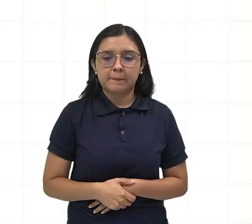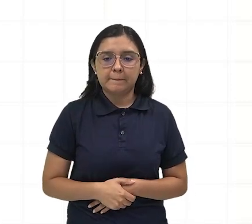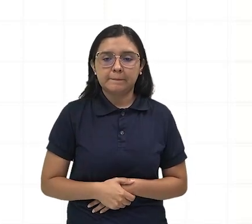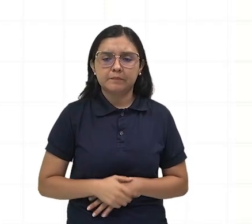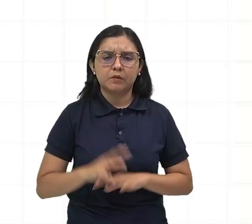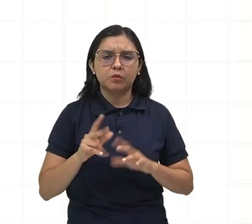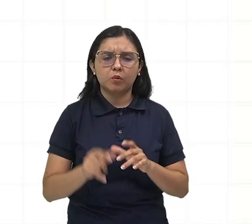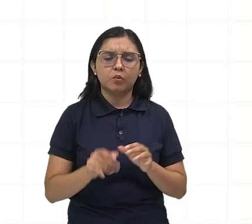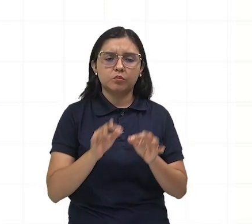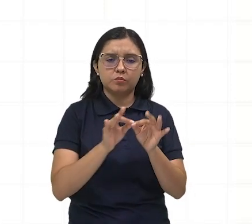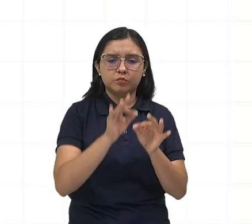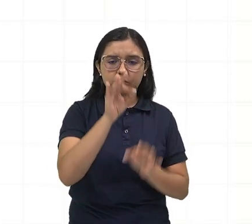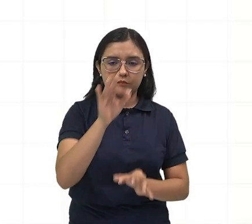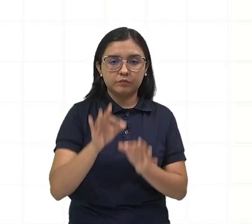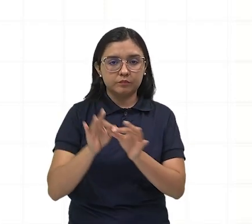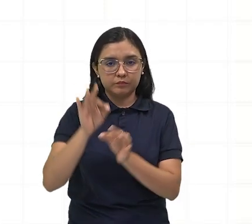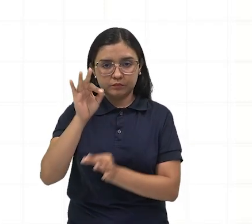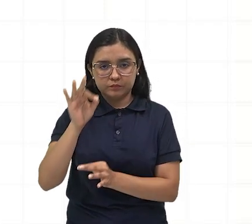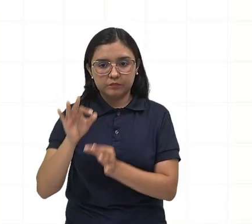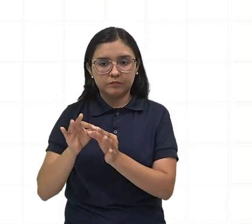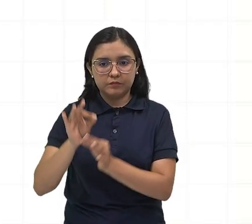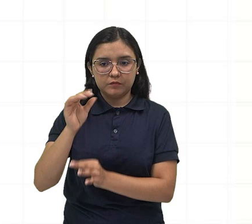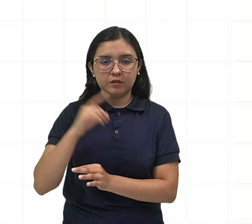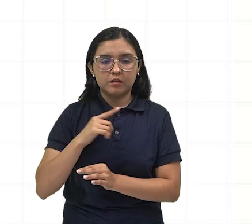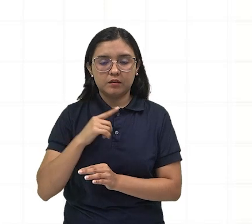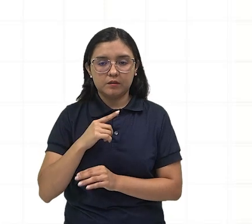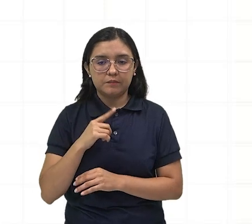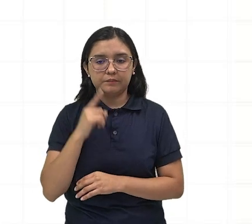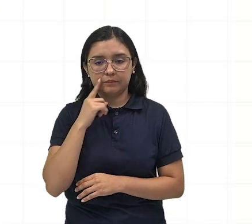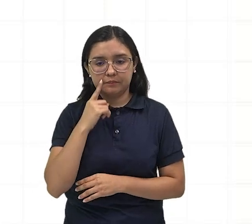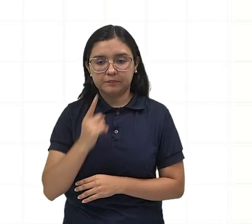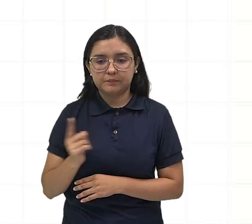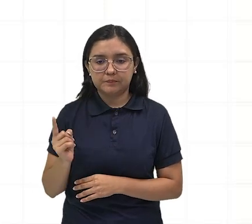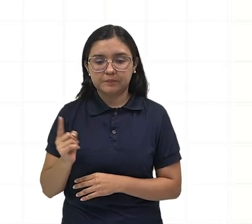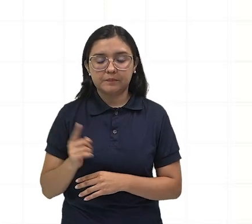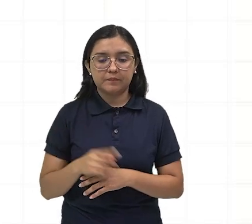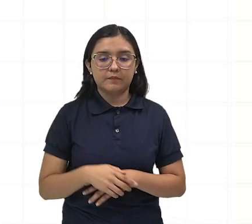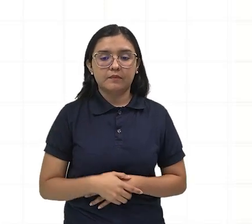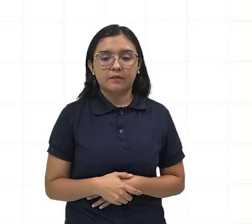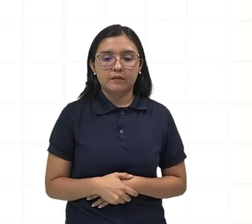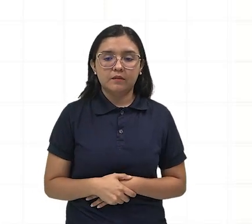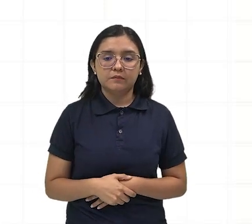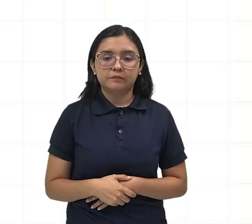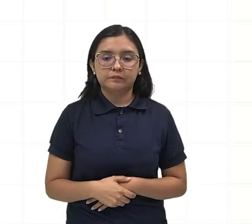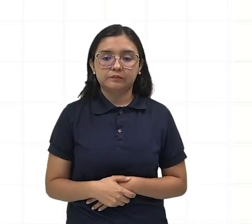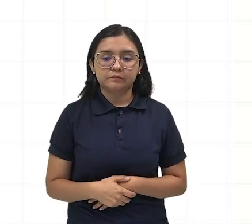todos esses segmentos que nós temos de uma extremidade a outra,